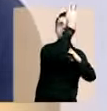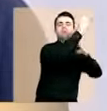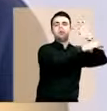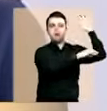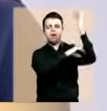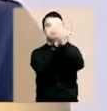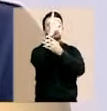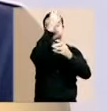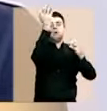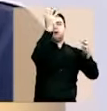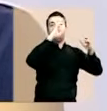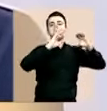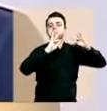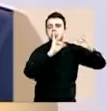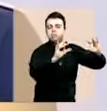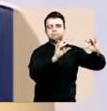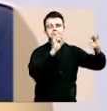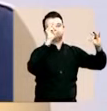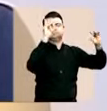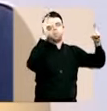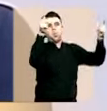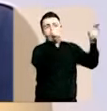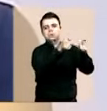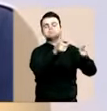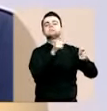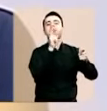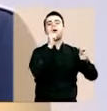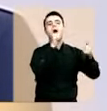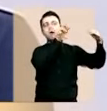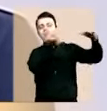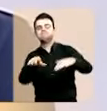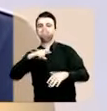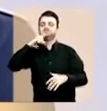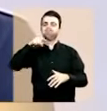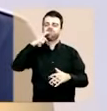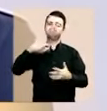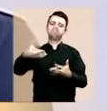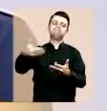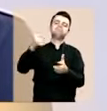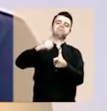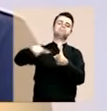Paulo, somada ao consumo excessivo, né, virou a grande...